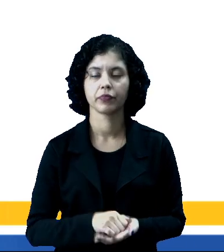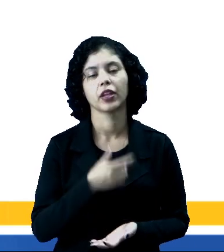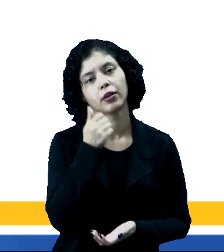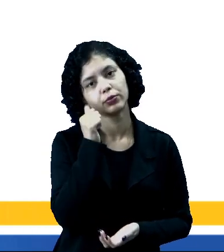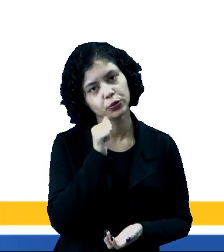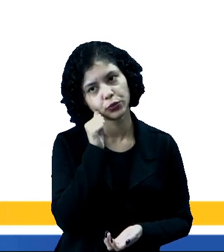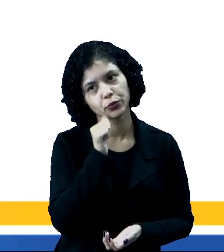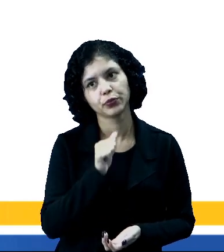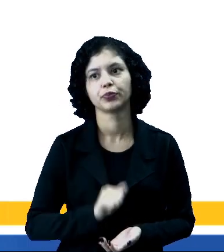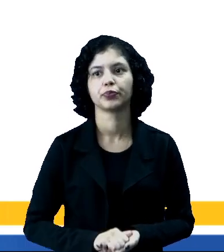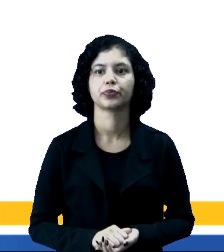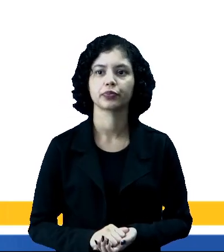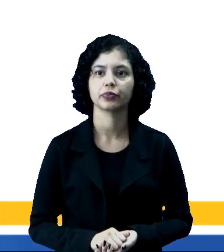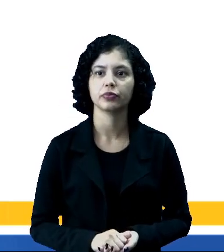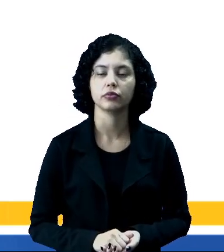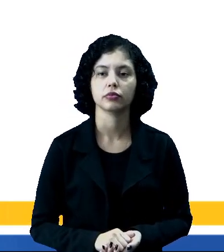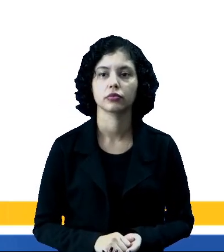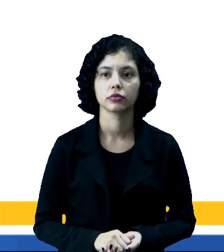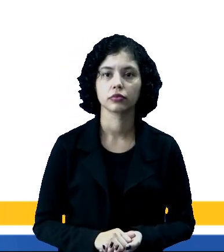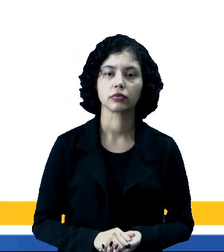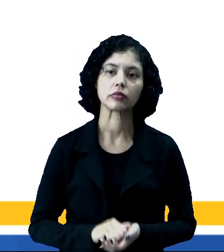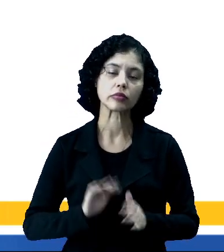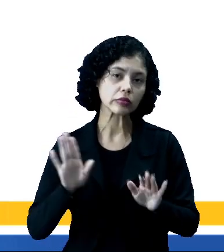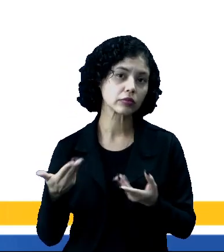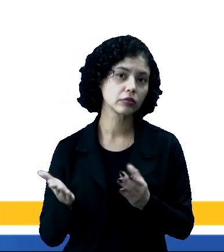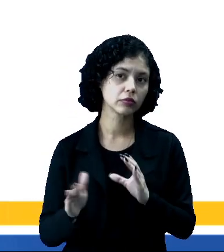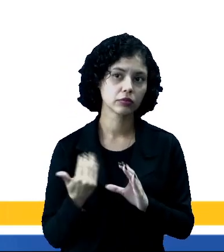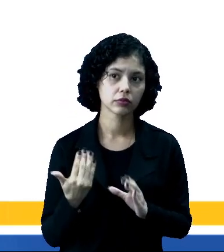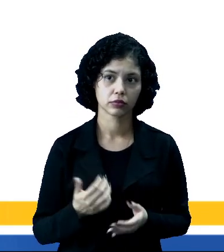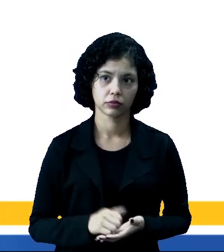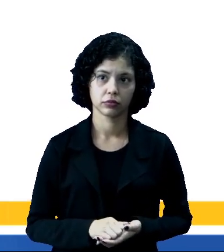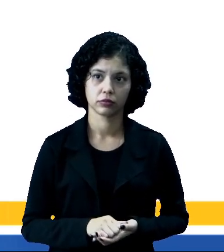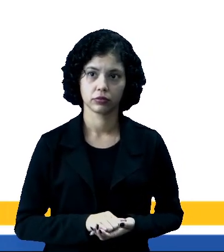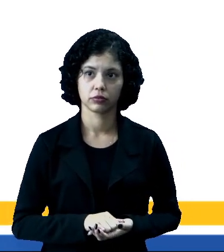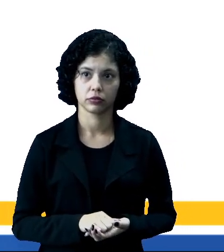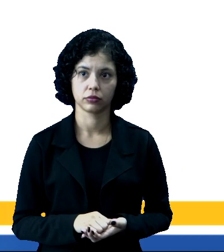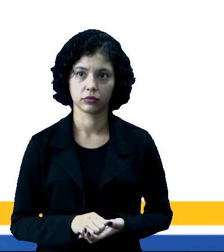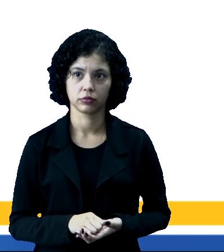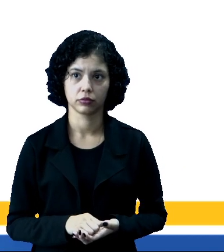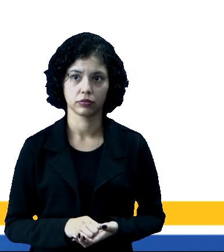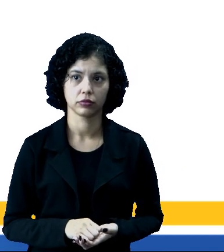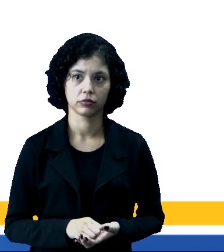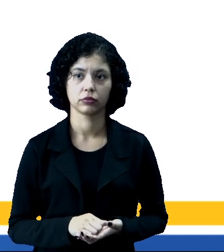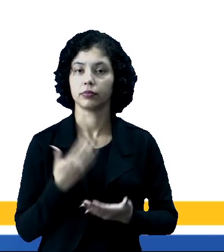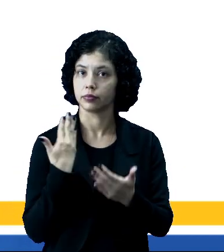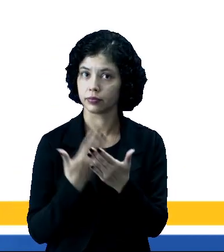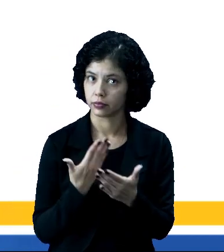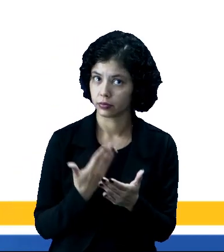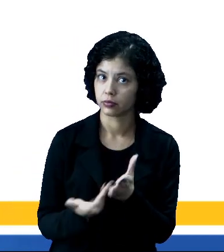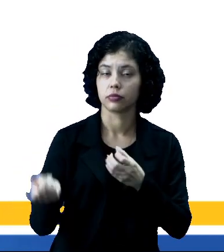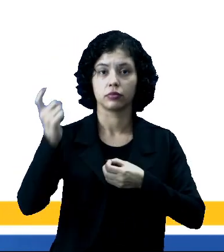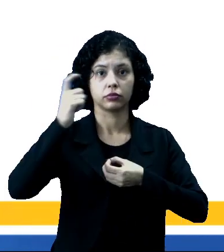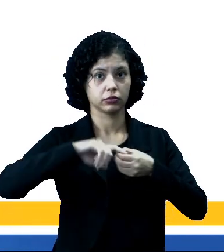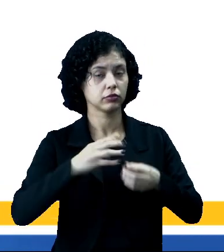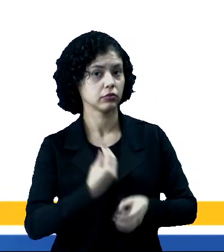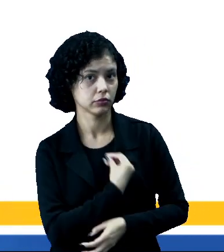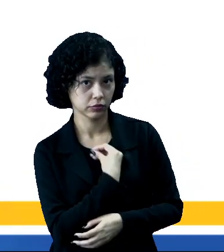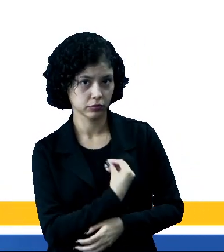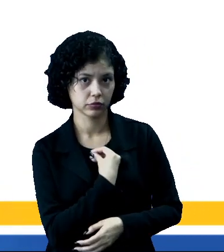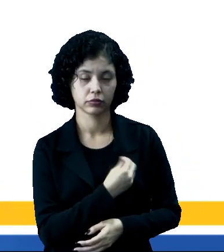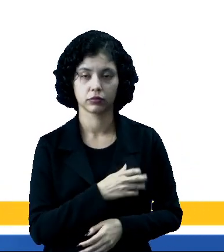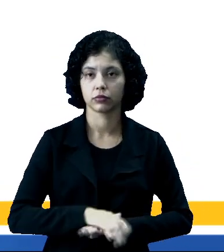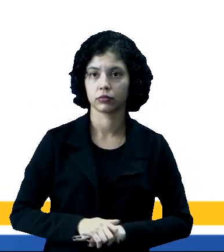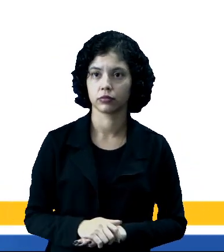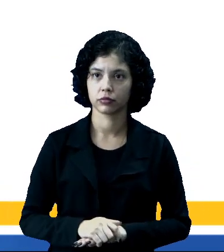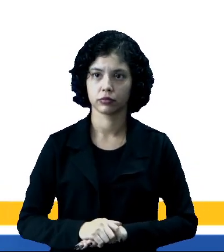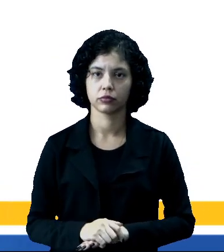que é ela que está lendo a notícia. Qual a mensagem, né? A mensagem é: as classes retornam à